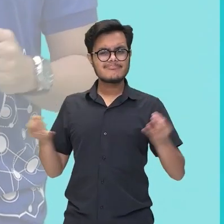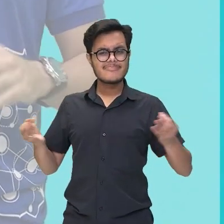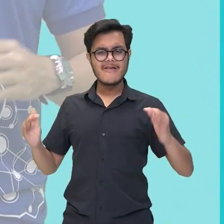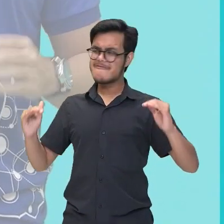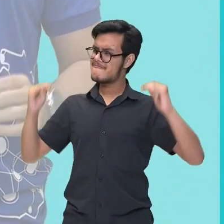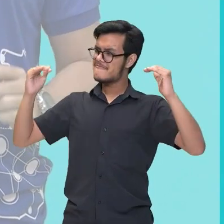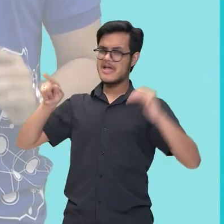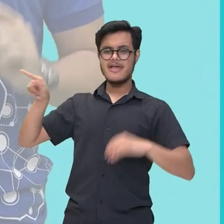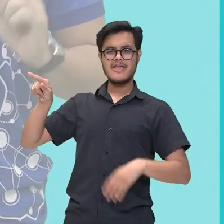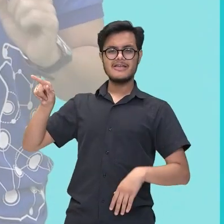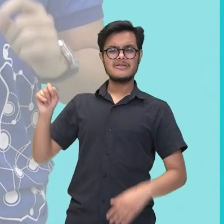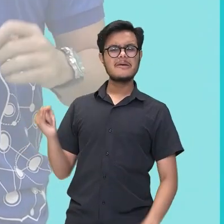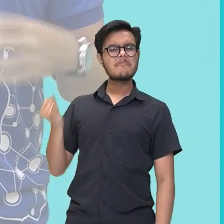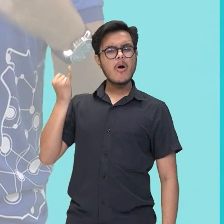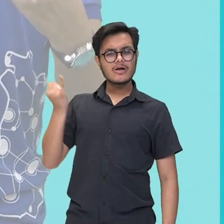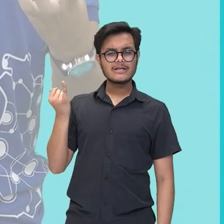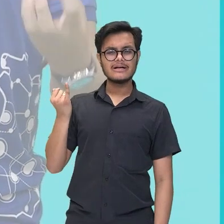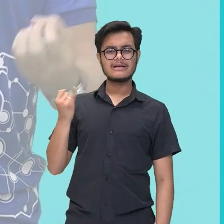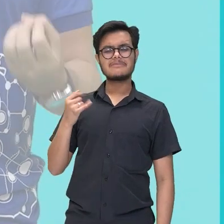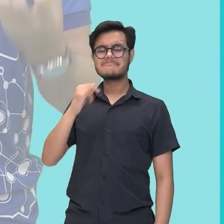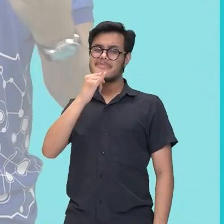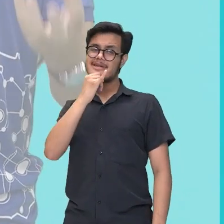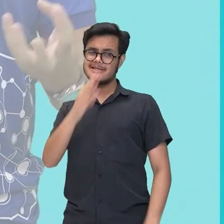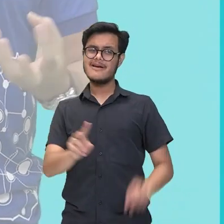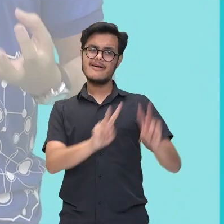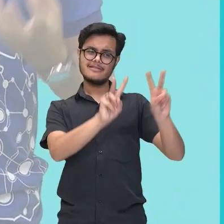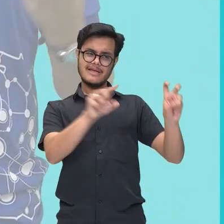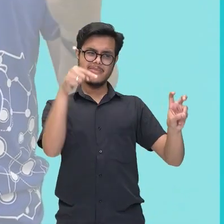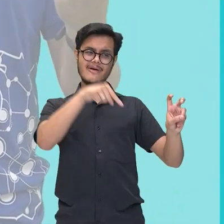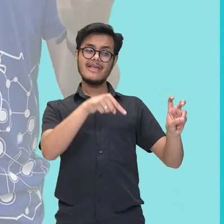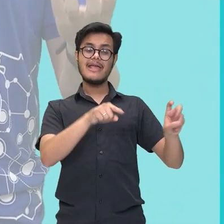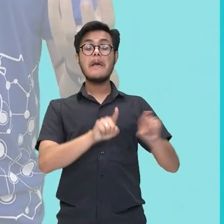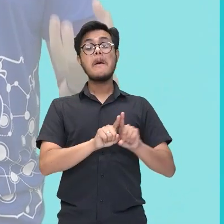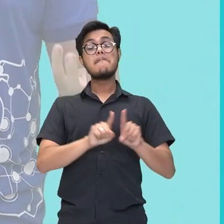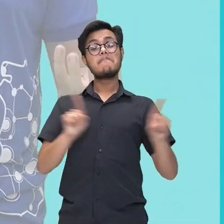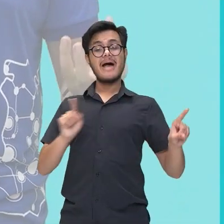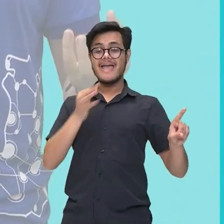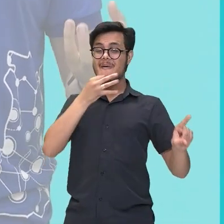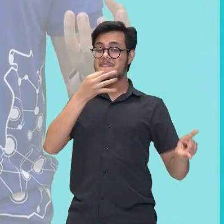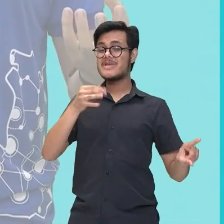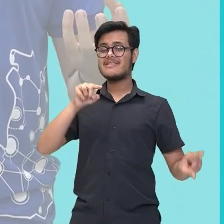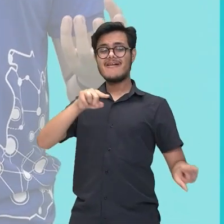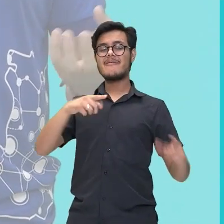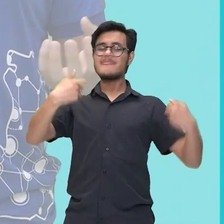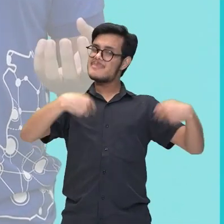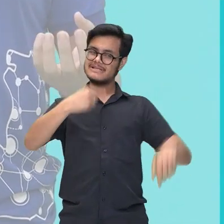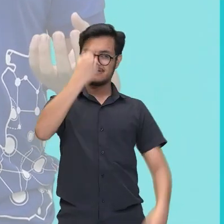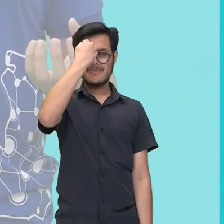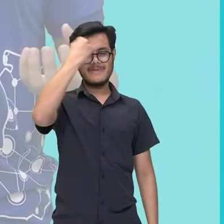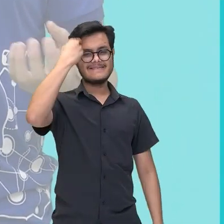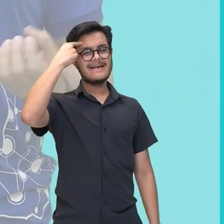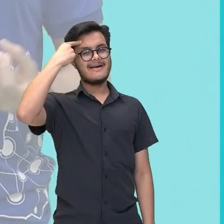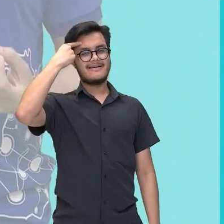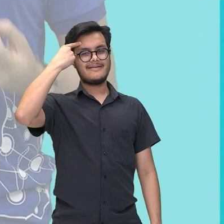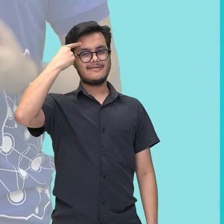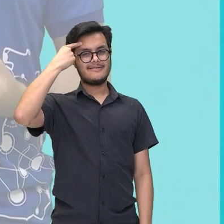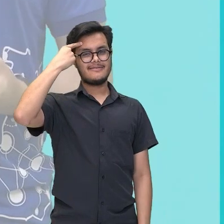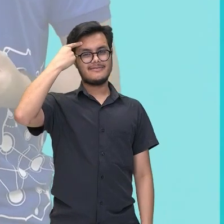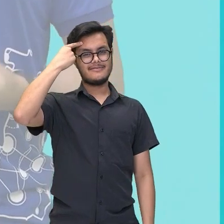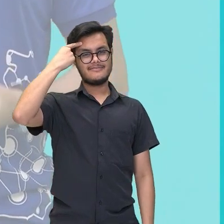dedutivo é aquele que, se as premissas, né, se as ideias ali forem verdadeiras, a conclusão também